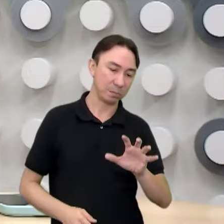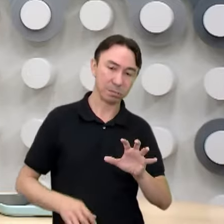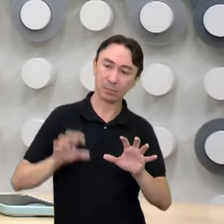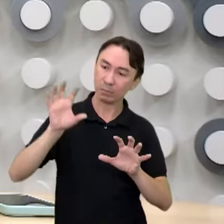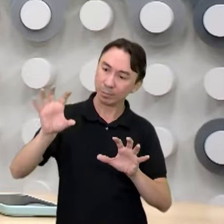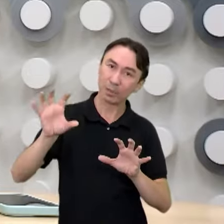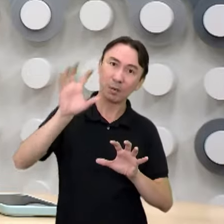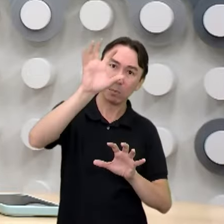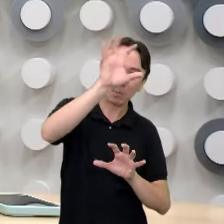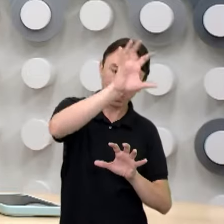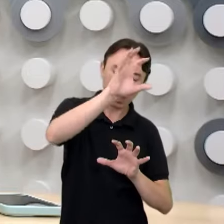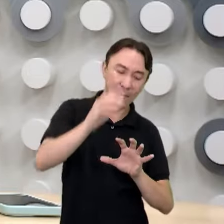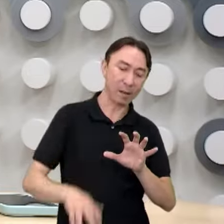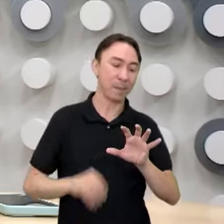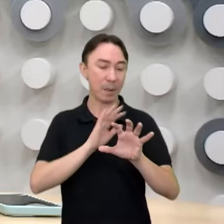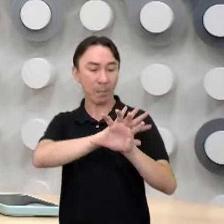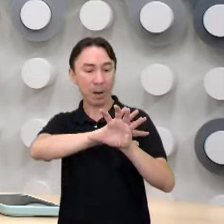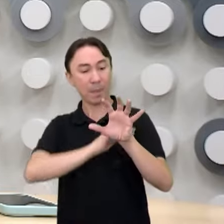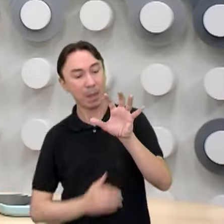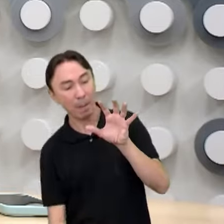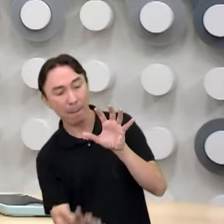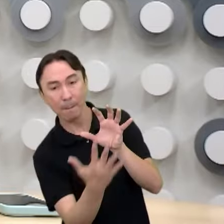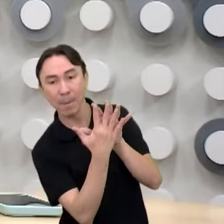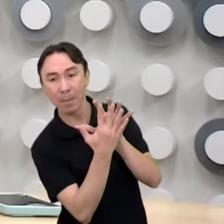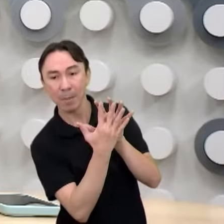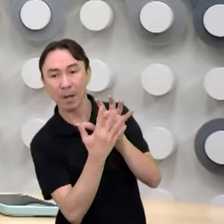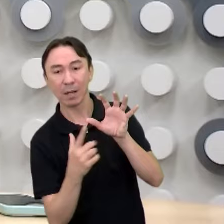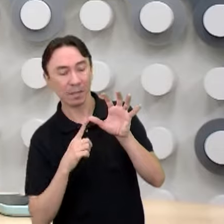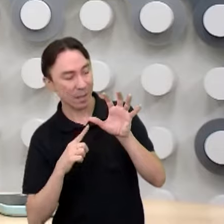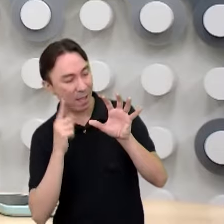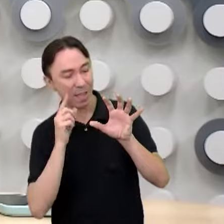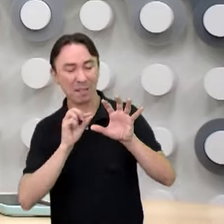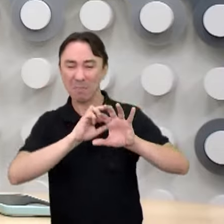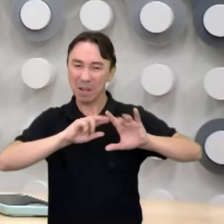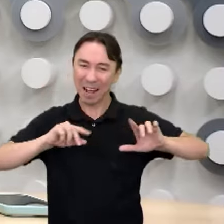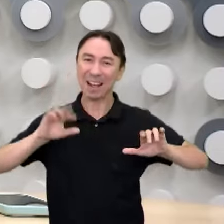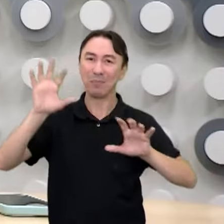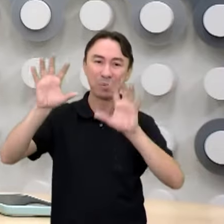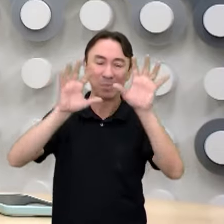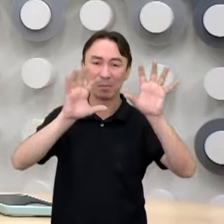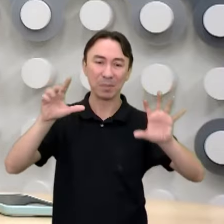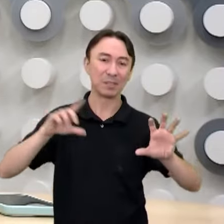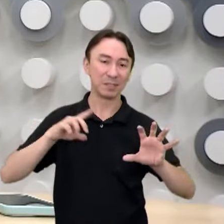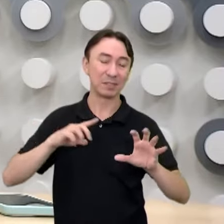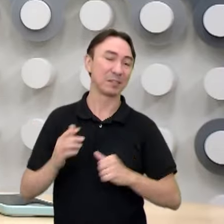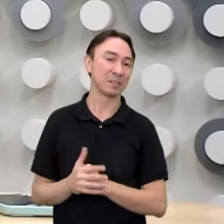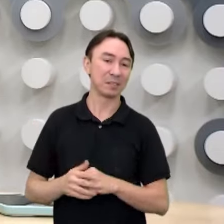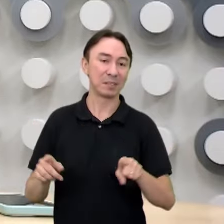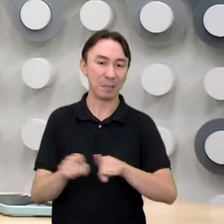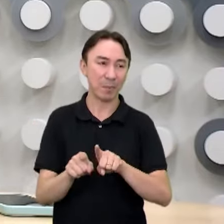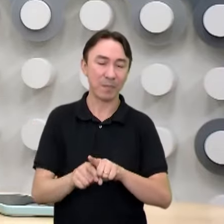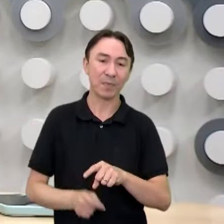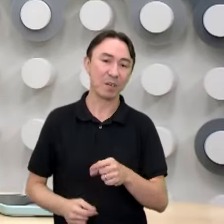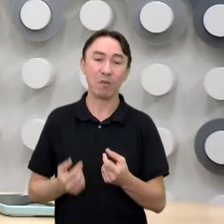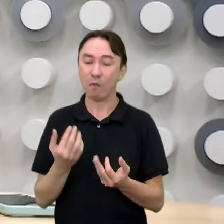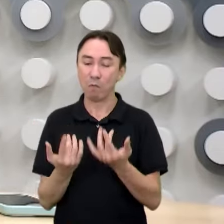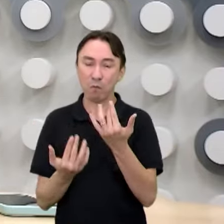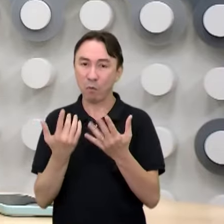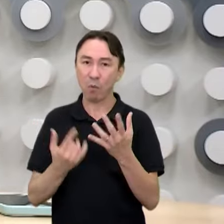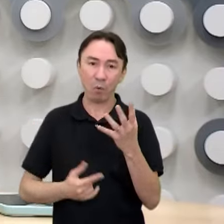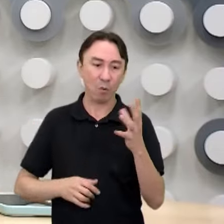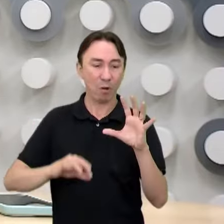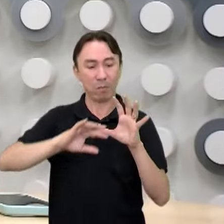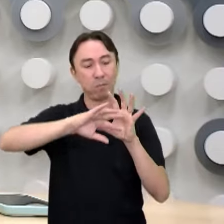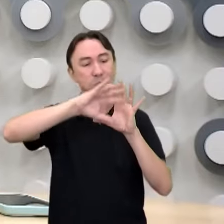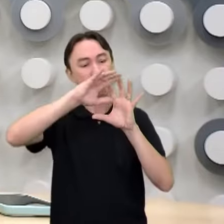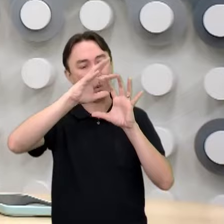mostrar as placas tectônicas, pode mostrar lá o manto em convecção, né, circulando lá, né, porque ele é um fluido que